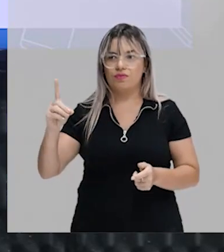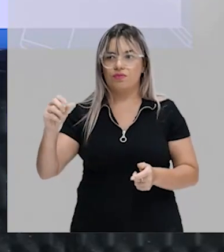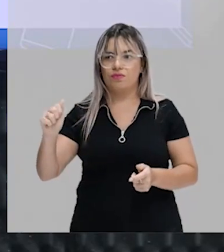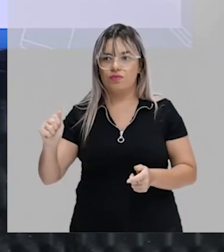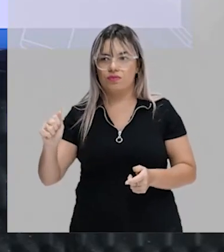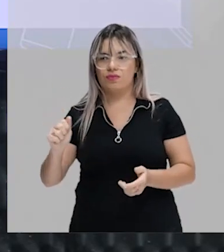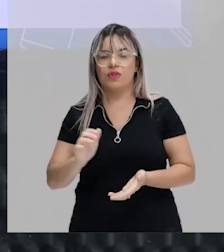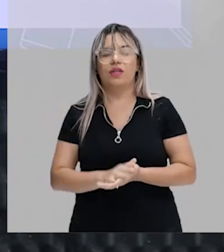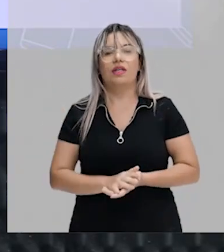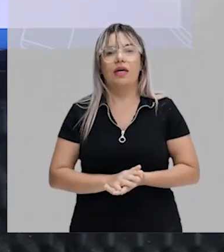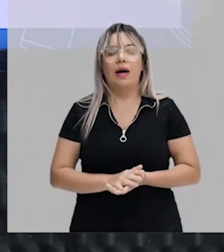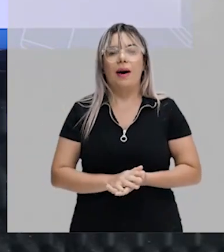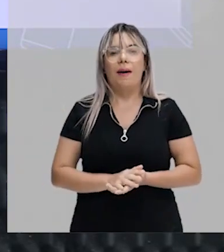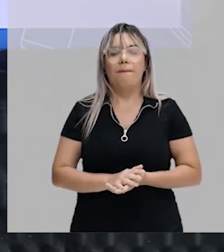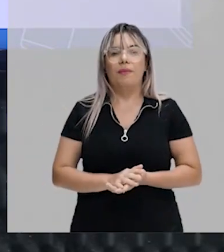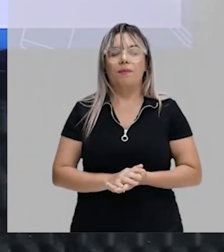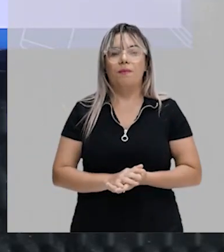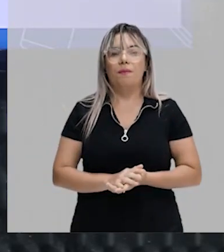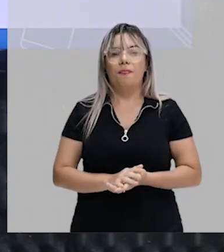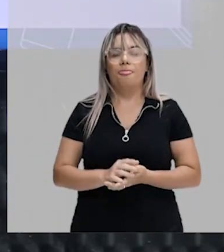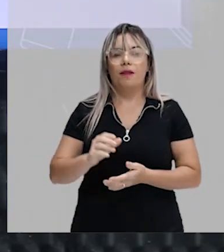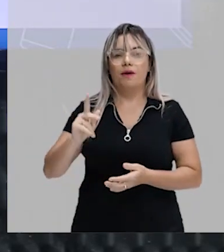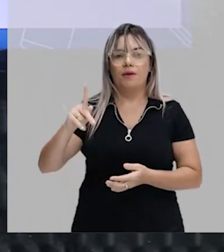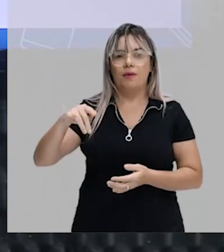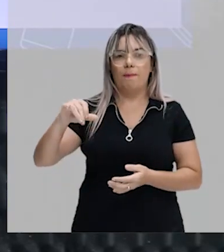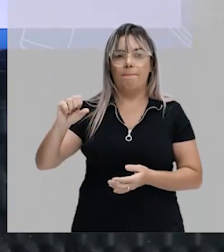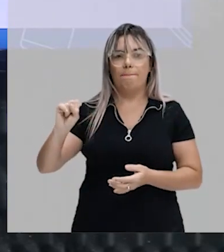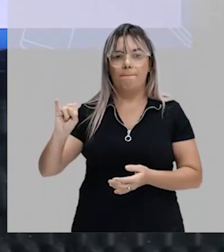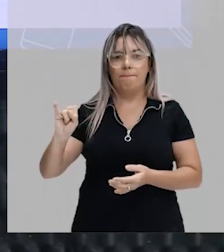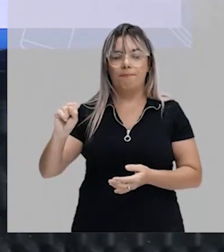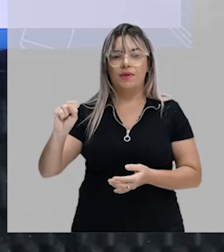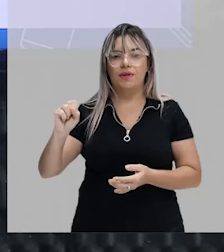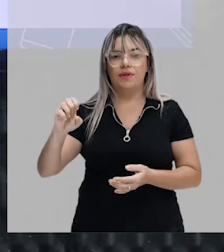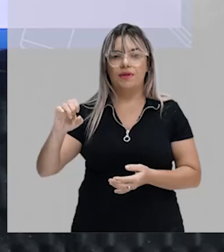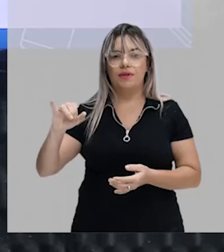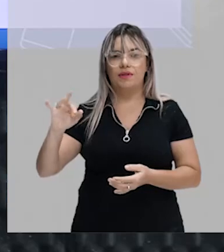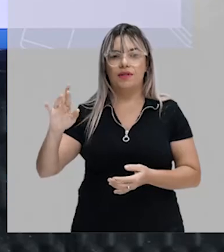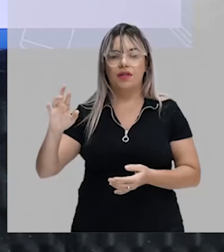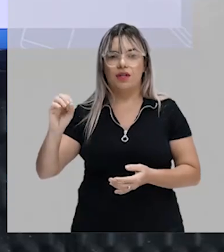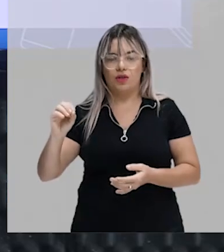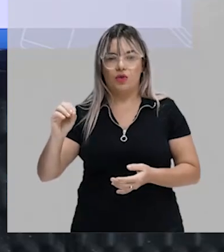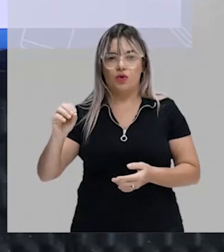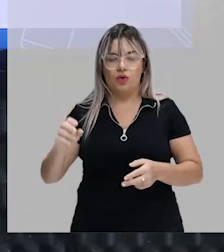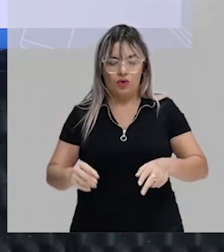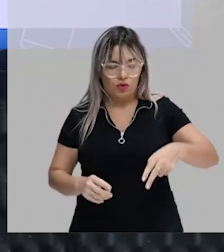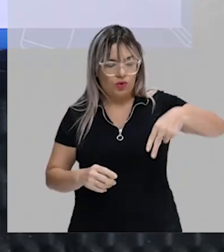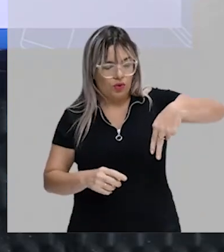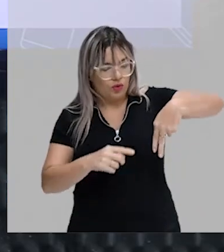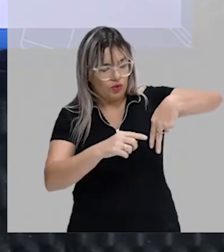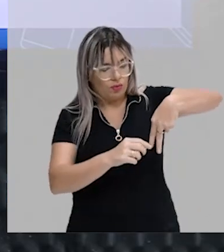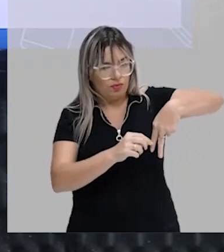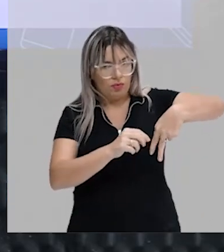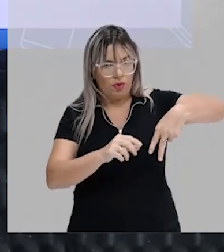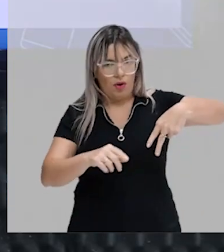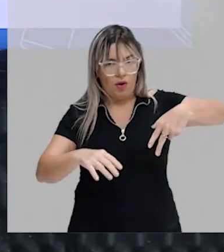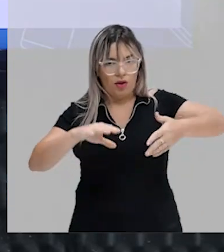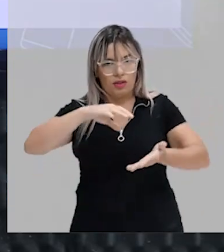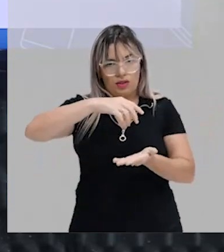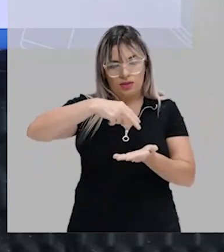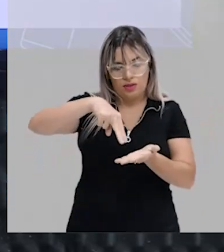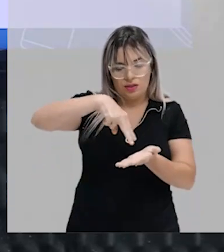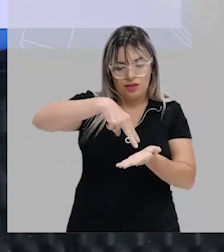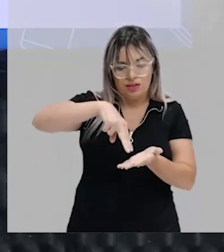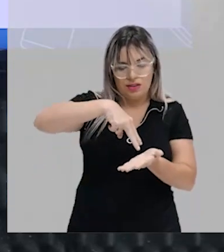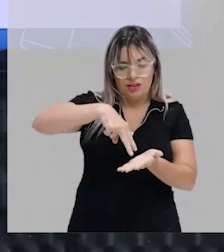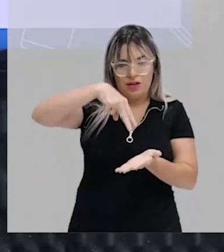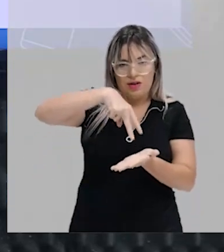De piseiro, né? Piseiro, né? Piseiro. Piseiro vem de pisar. É um ritmo de dançar que todo mundo escuta quando pensa